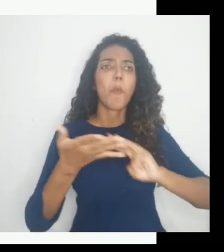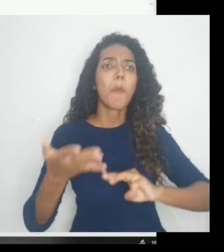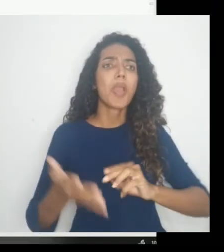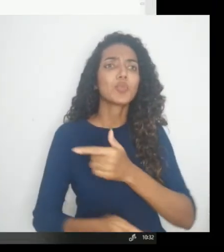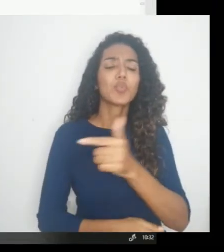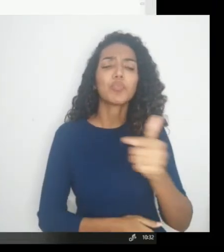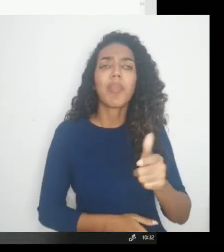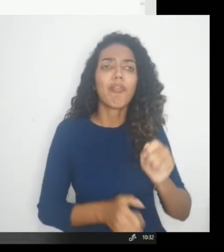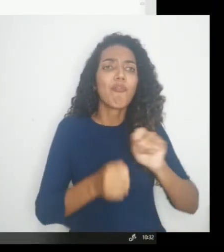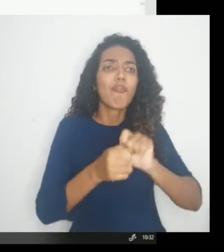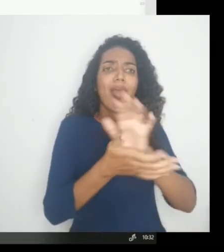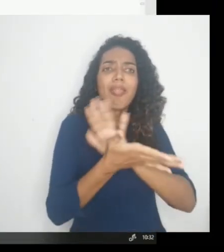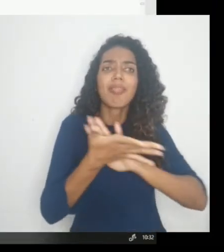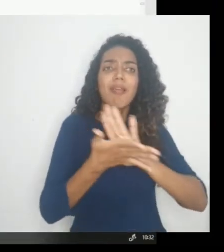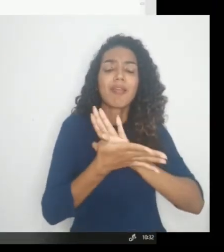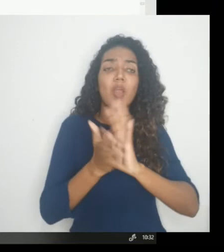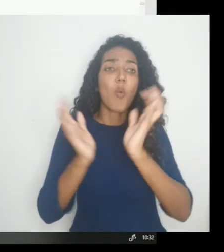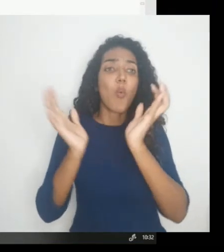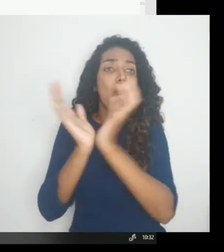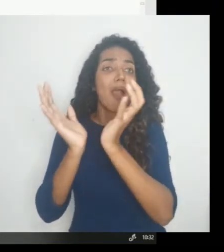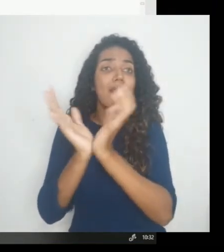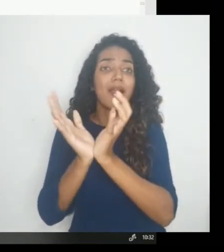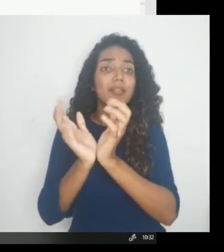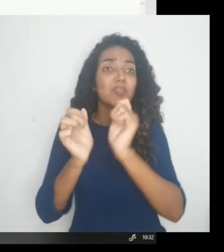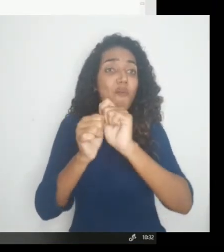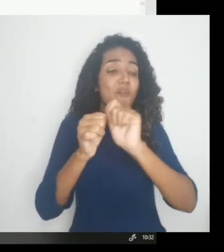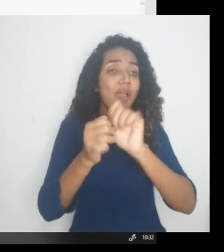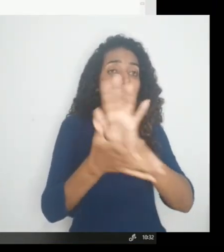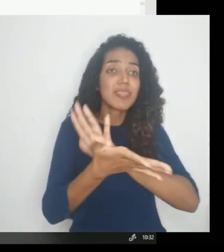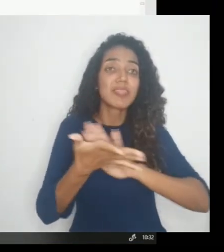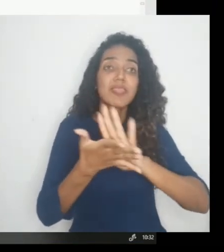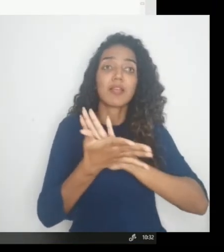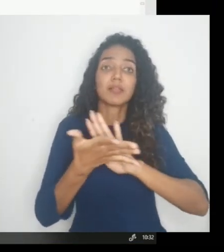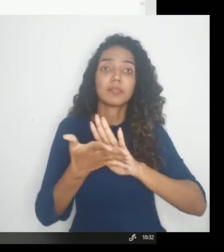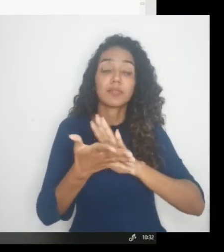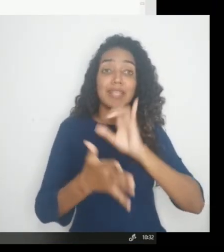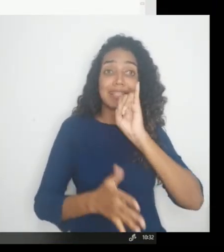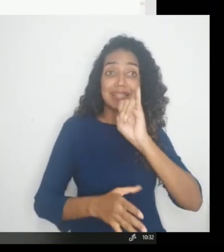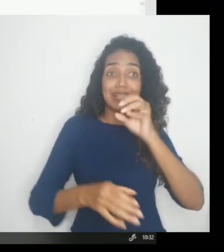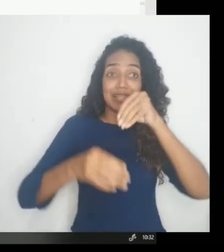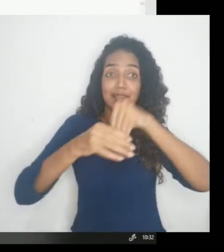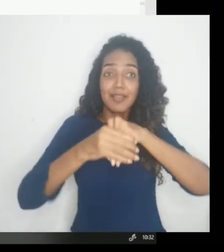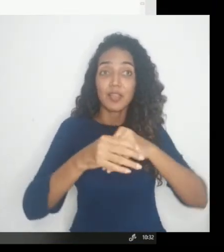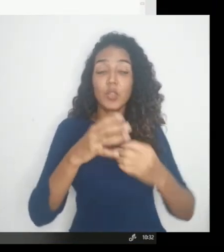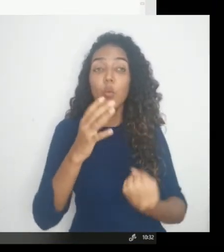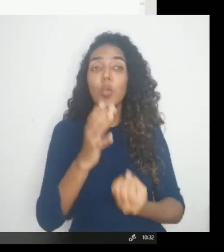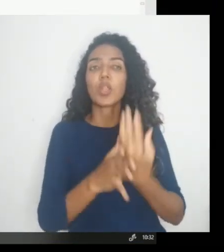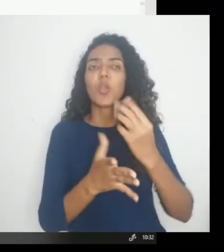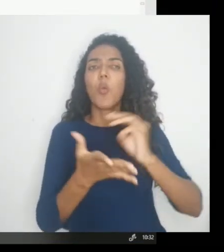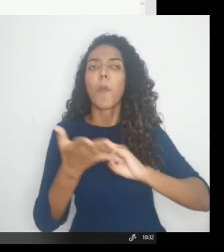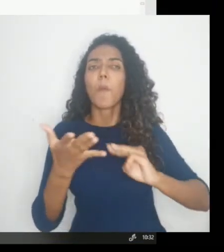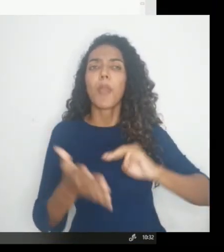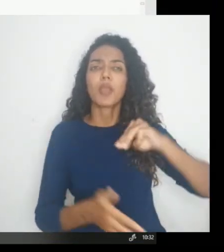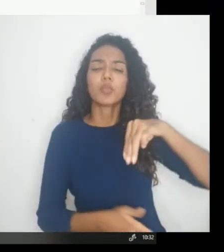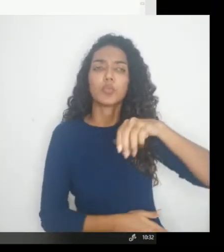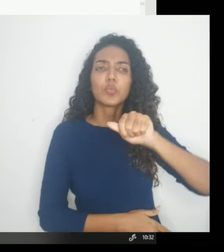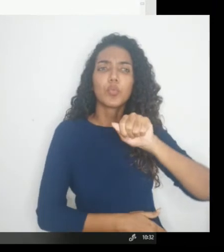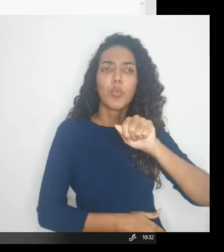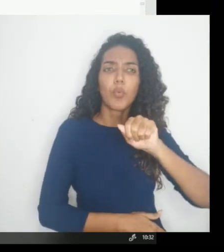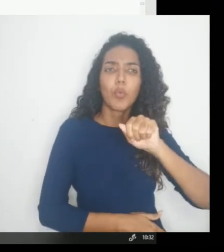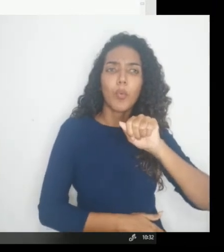classe em si, ela não faz muita coisa. E se eu defino aqui dentro um método main, como é que eu faria para executar essa